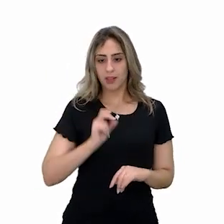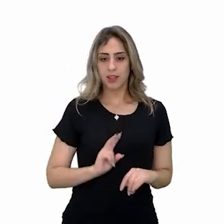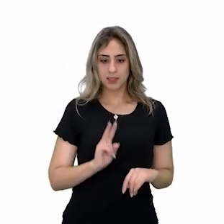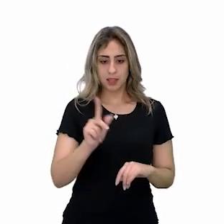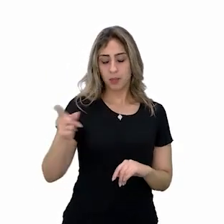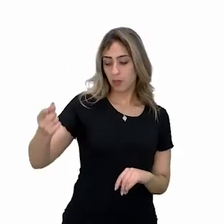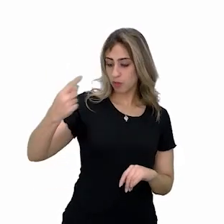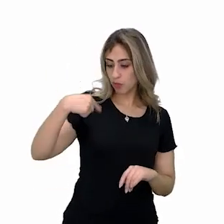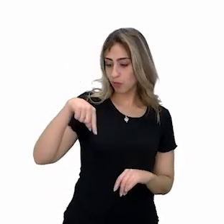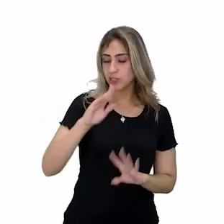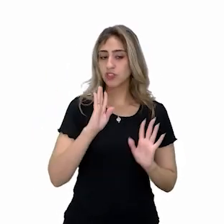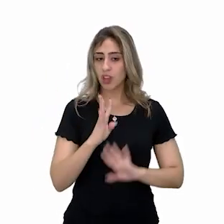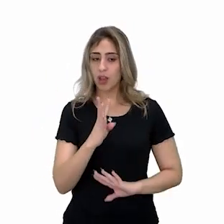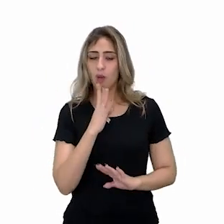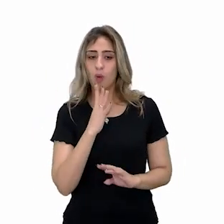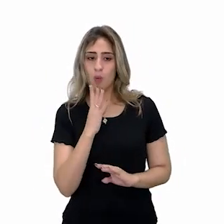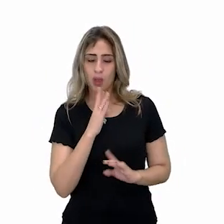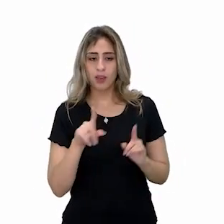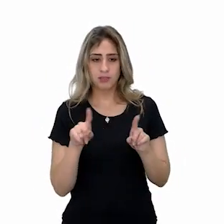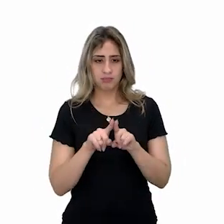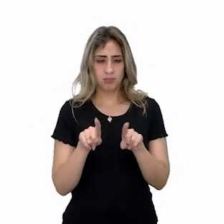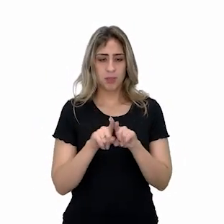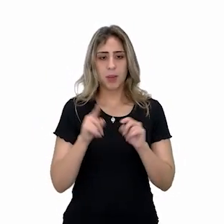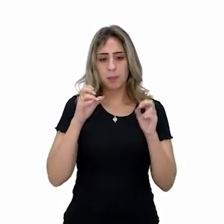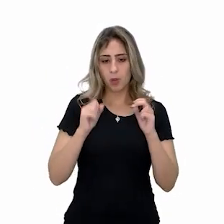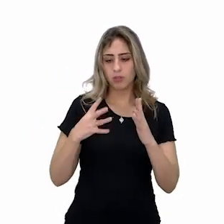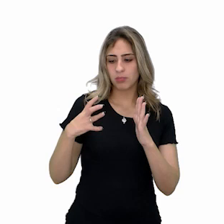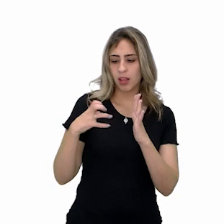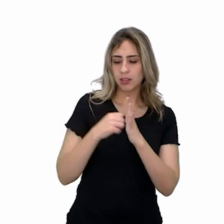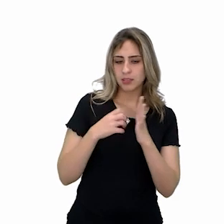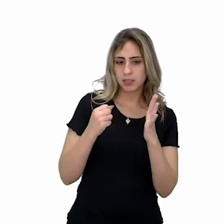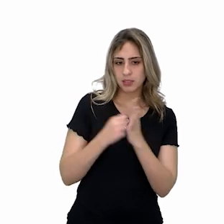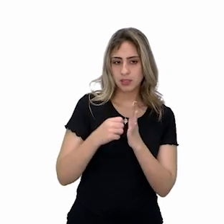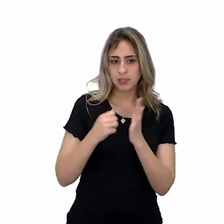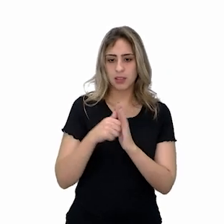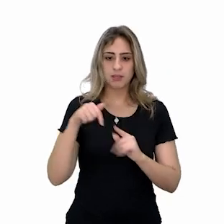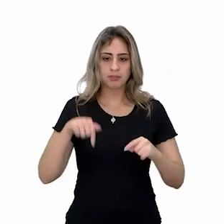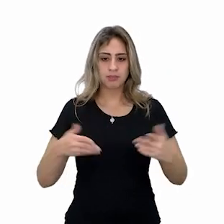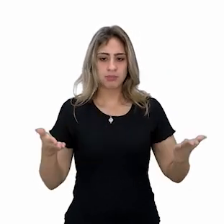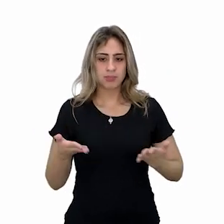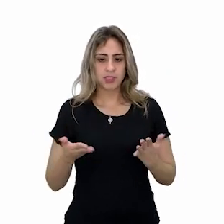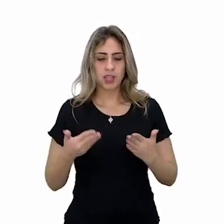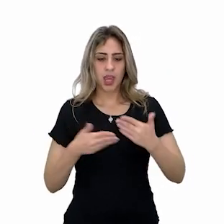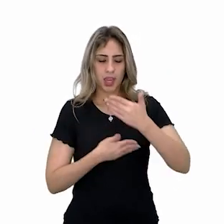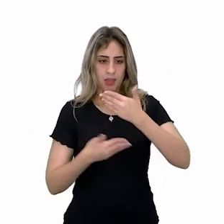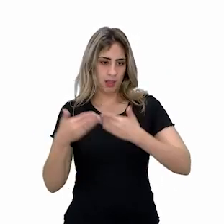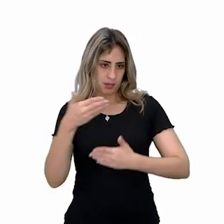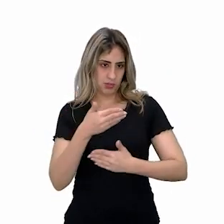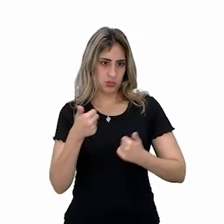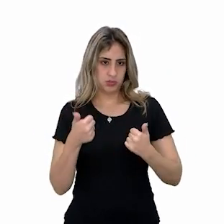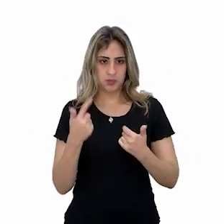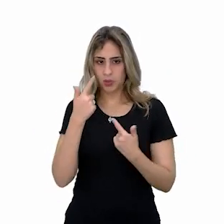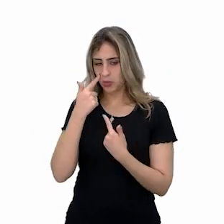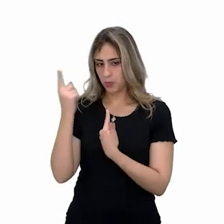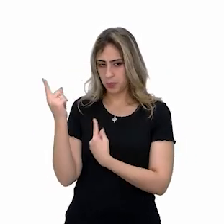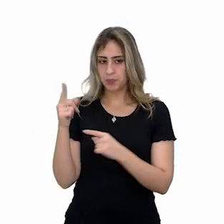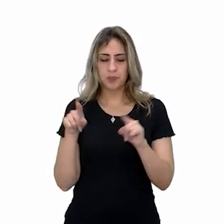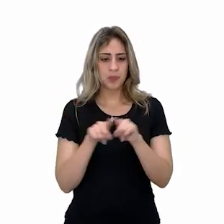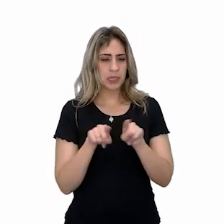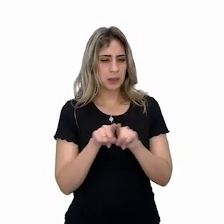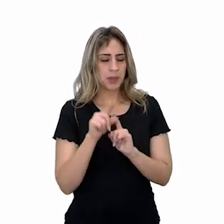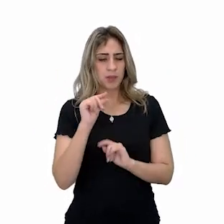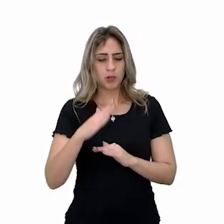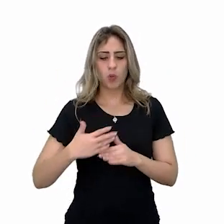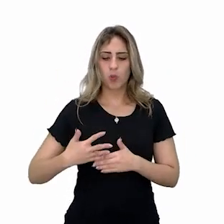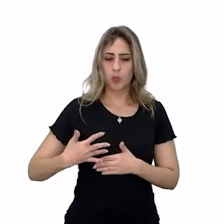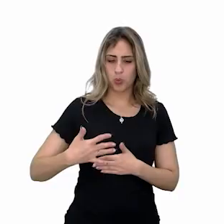que vocês já conhecem e podem acessar nesse slide. Indo um pouquinho